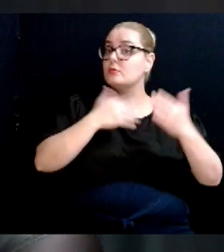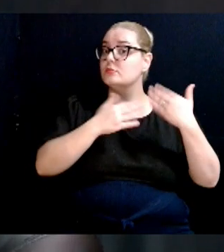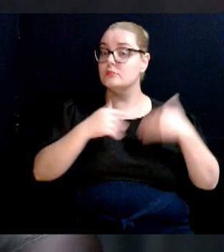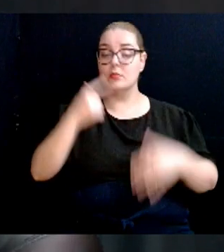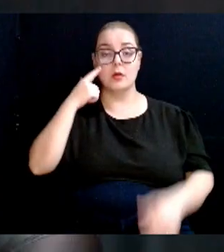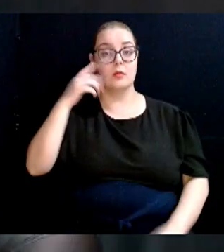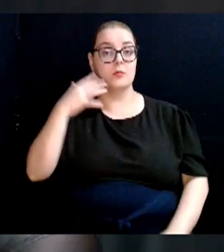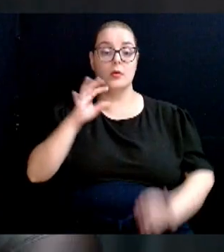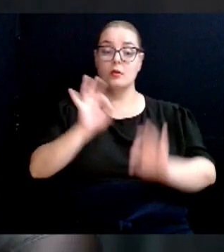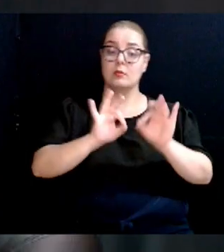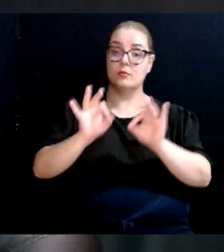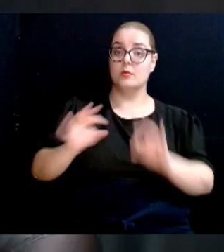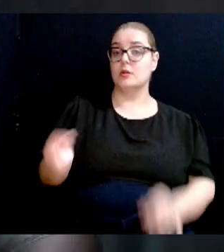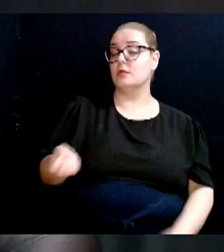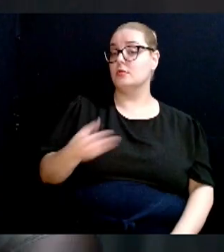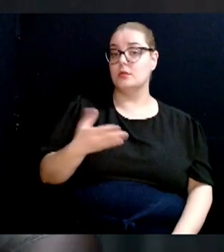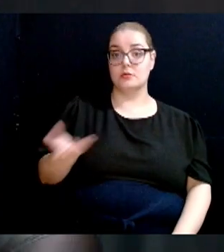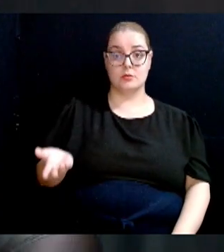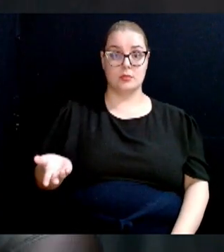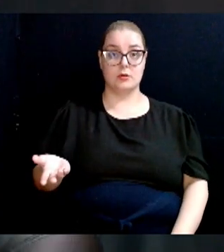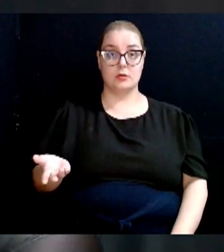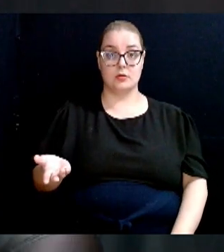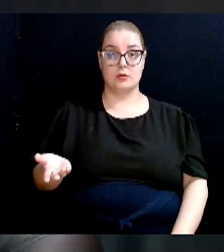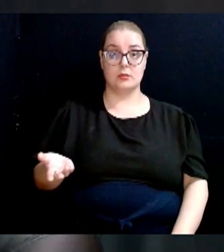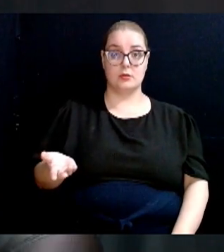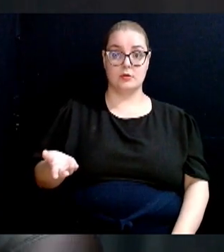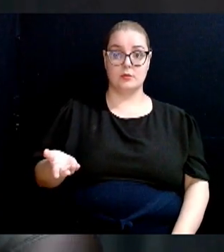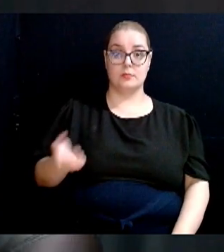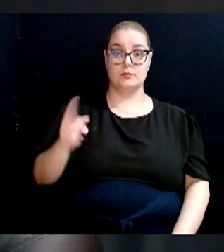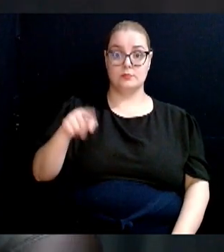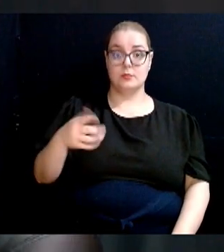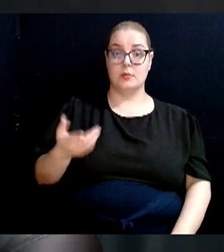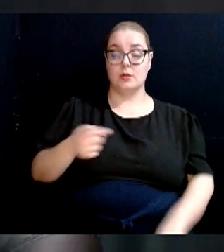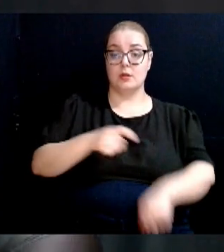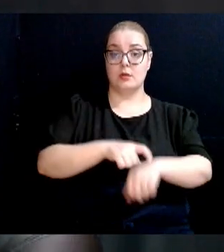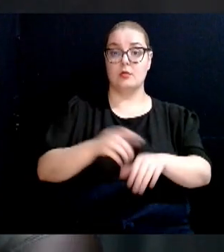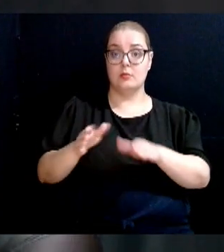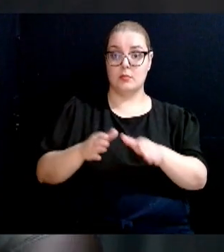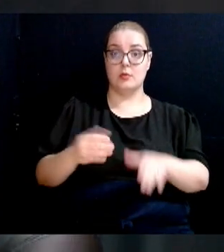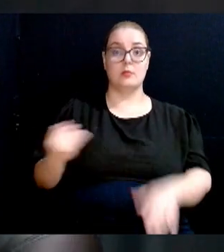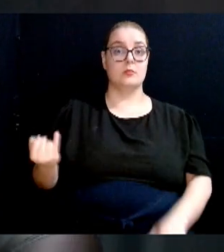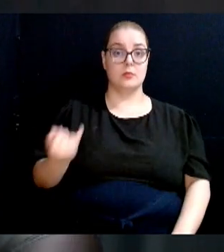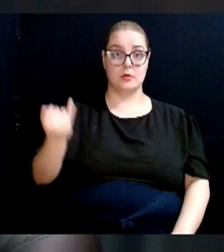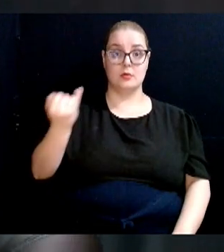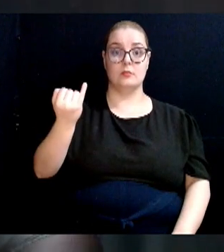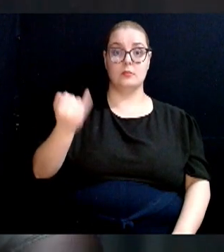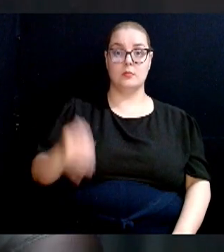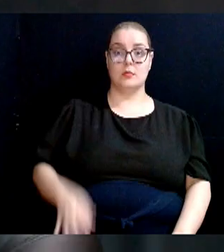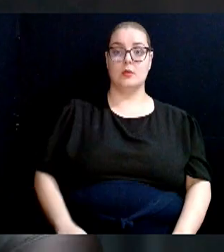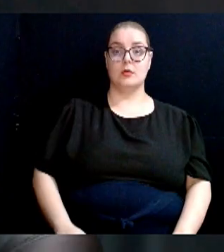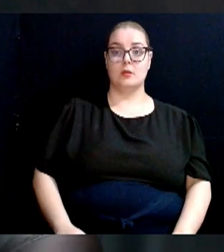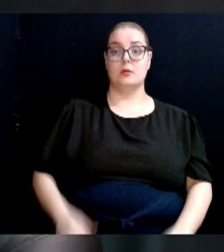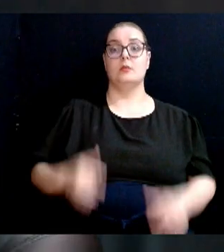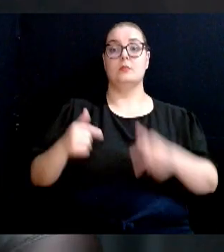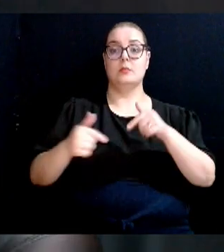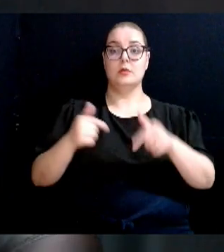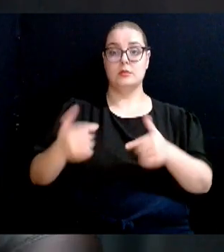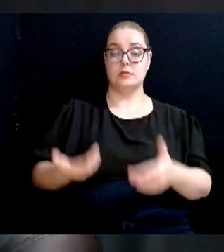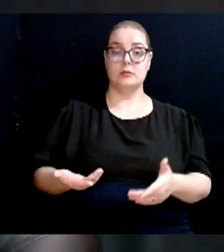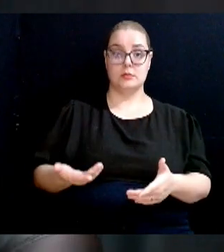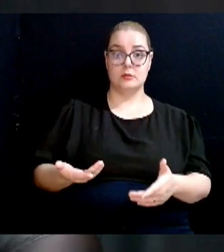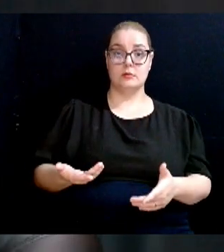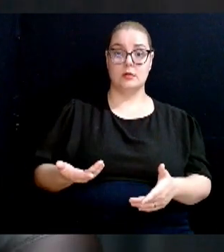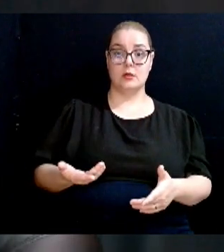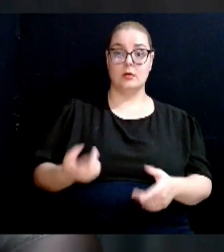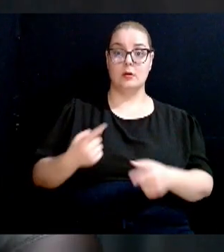projetos novos. E, assim, um momento essencial para se trabalhar isso, porque se ele não